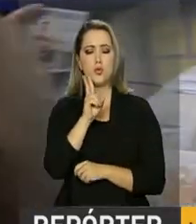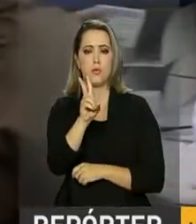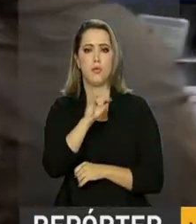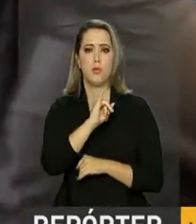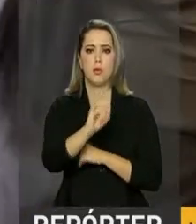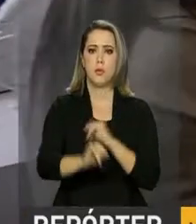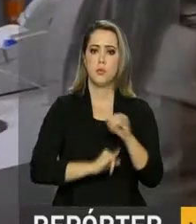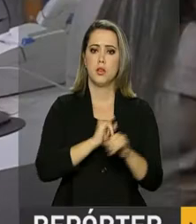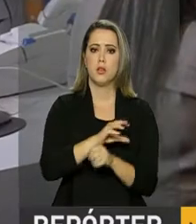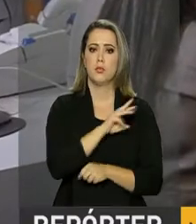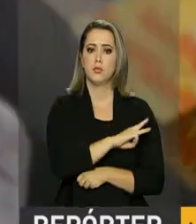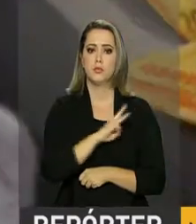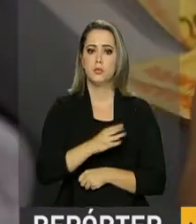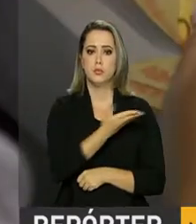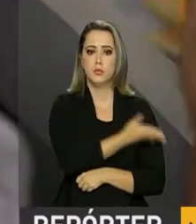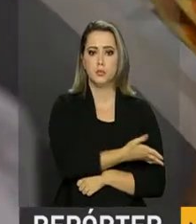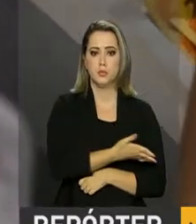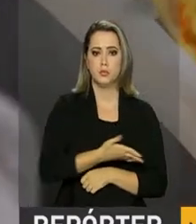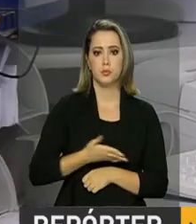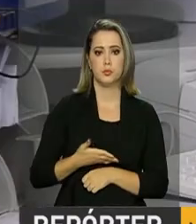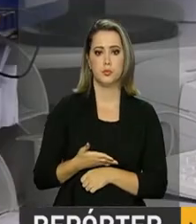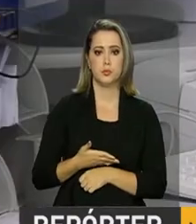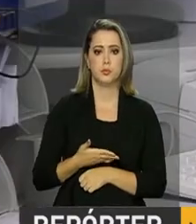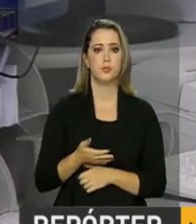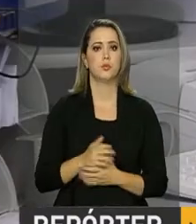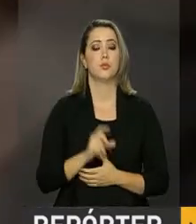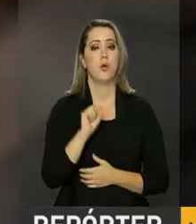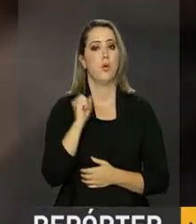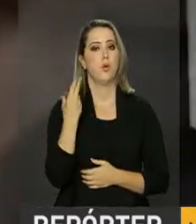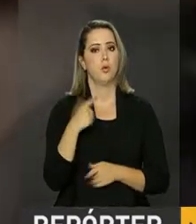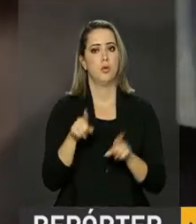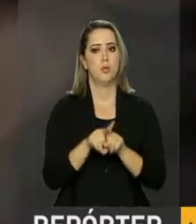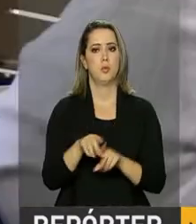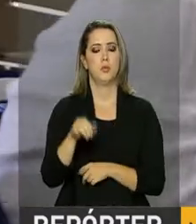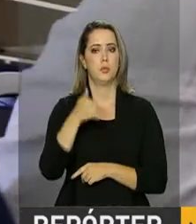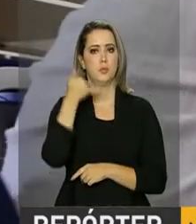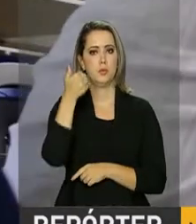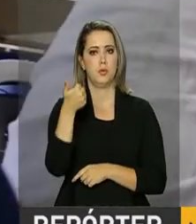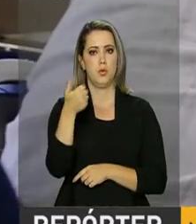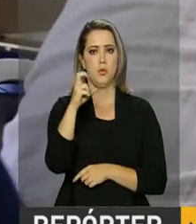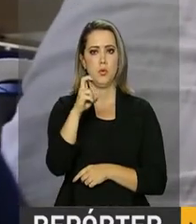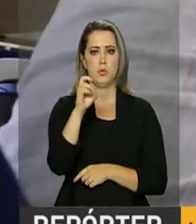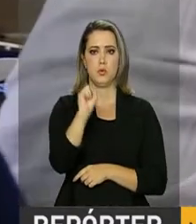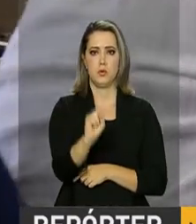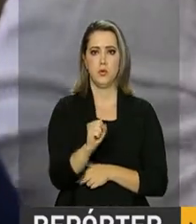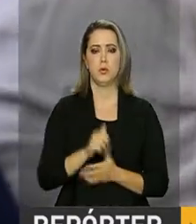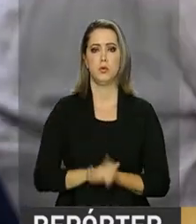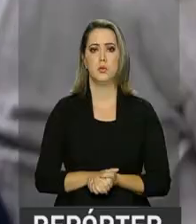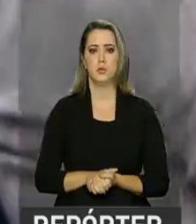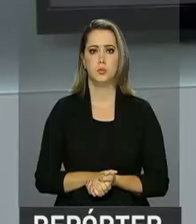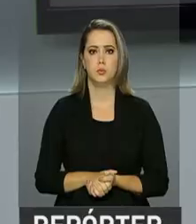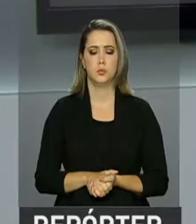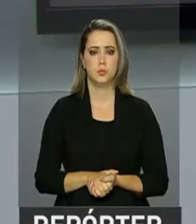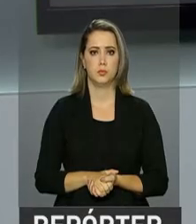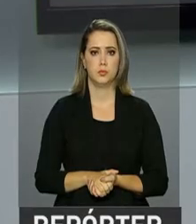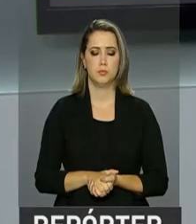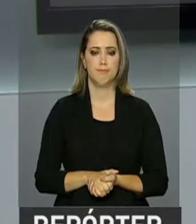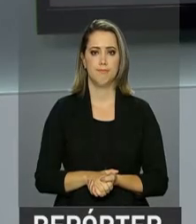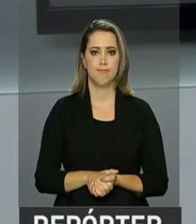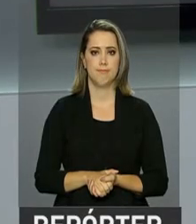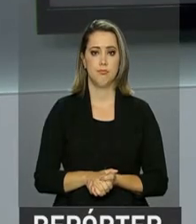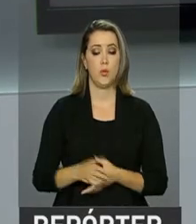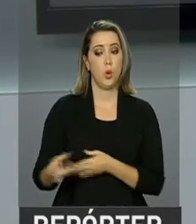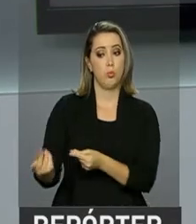na página do ministério do trabalho na internet ou ainda pelo telefone 15 8 o